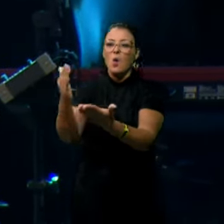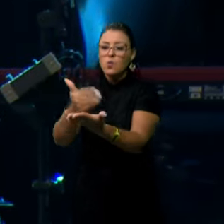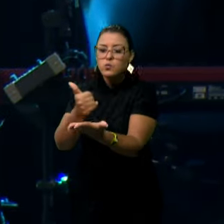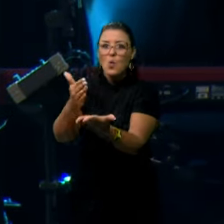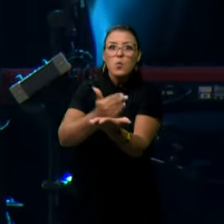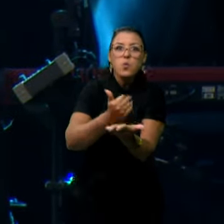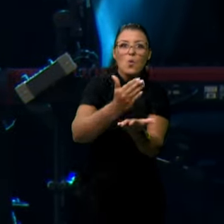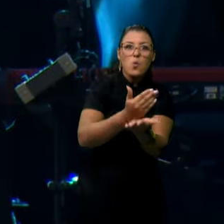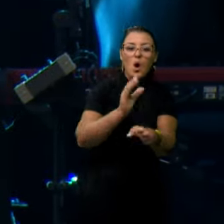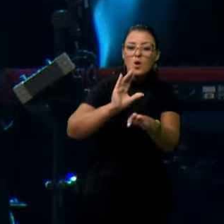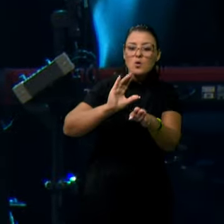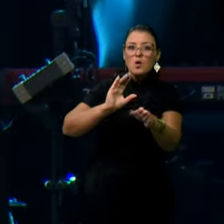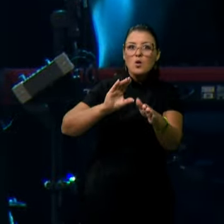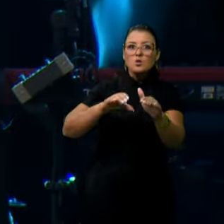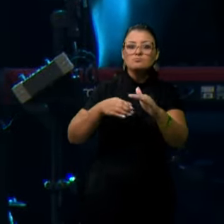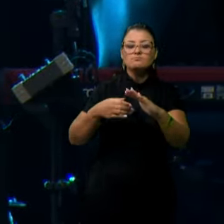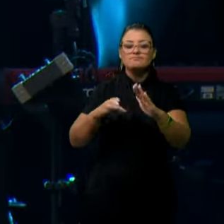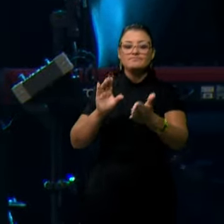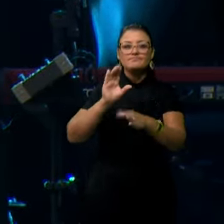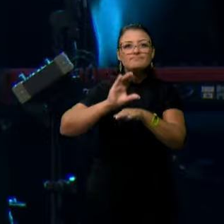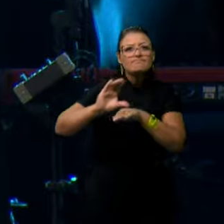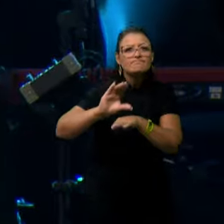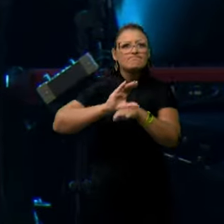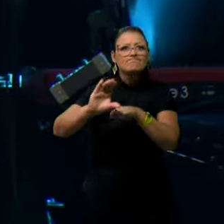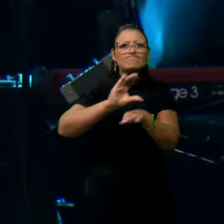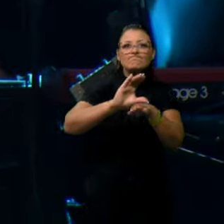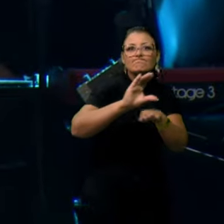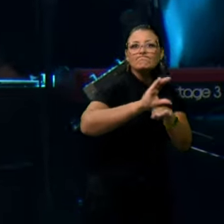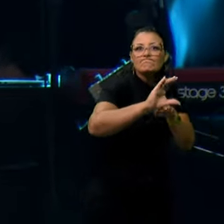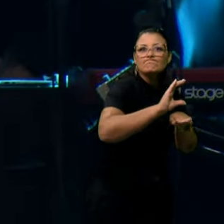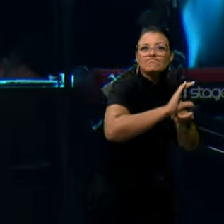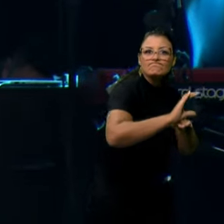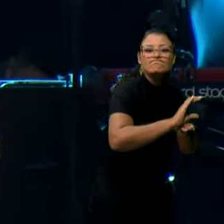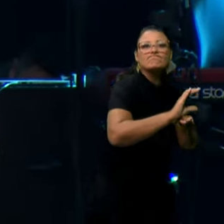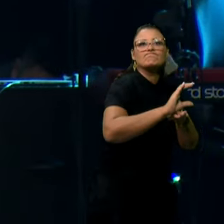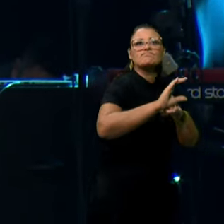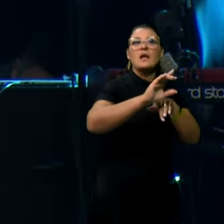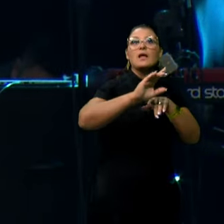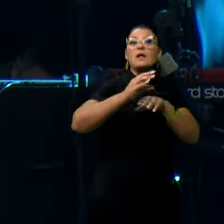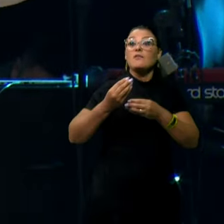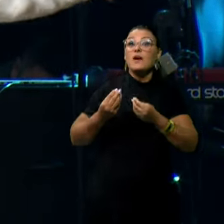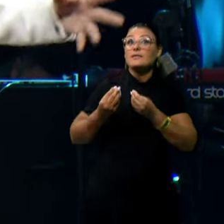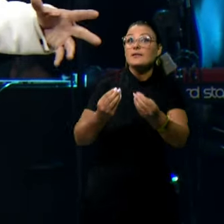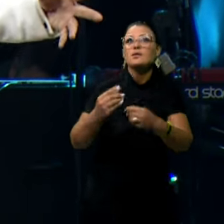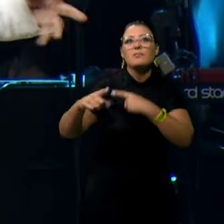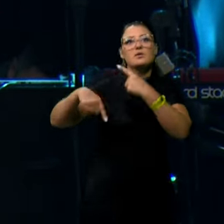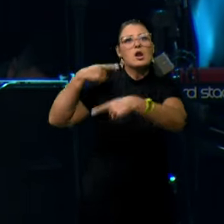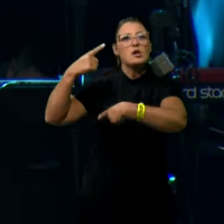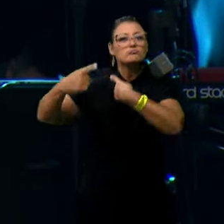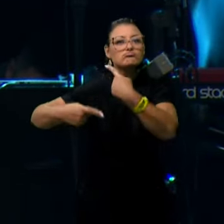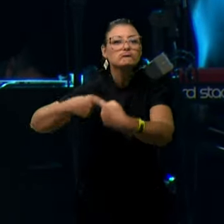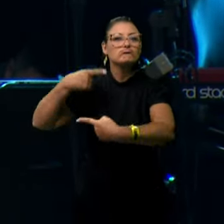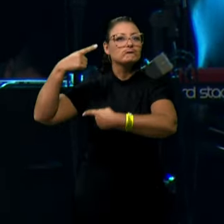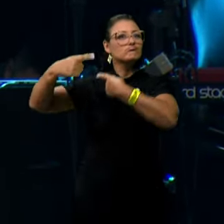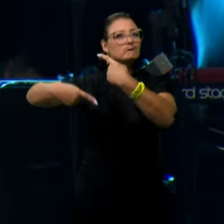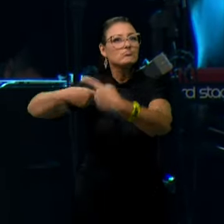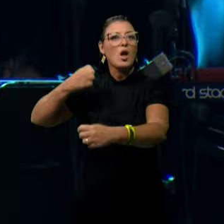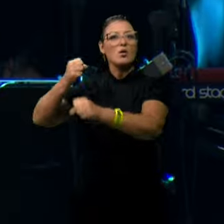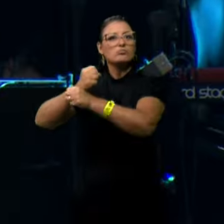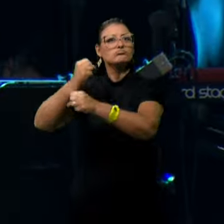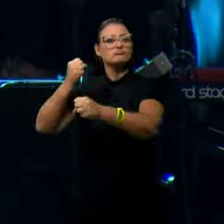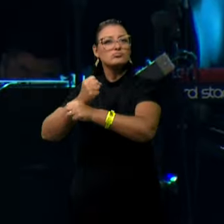geração a próxima geração já tá num patamar mais rápido um degrau mais saltou então ele constrói outras coisas com aquilo não para